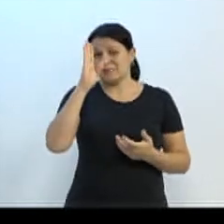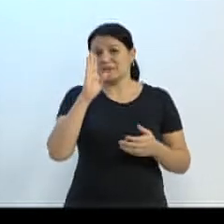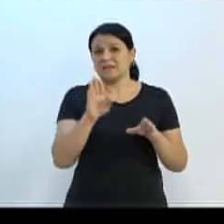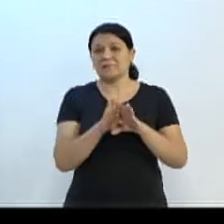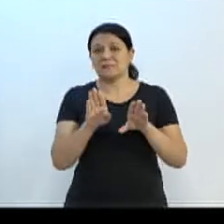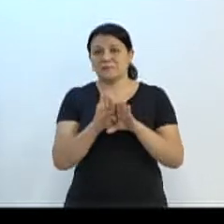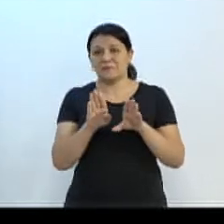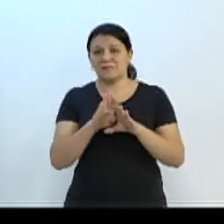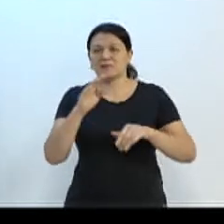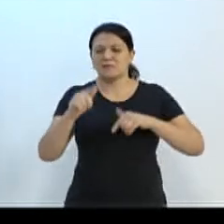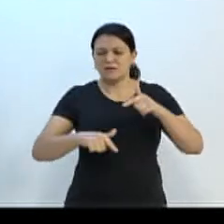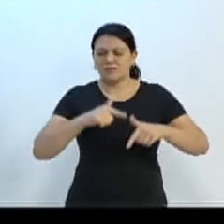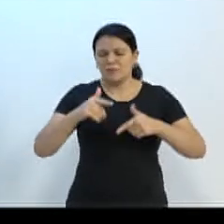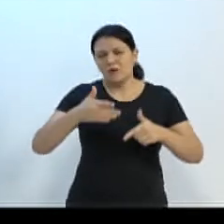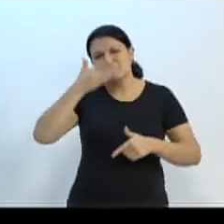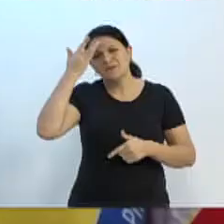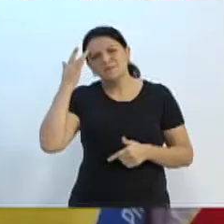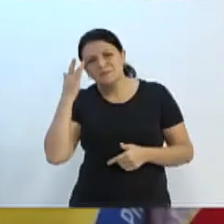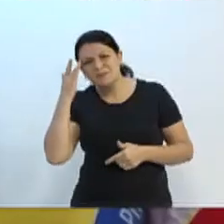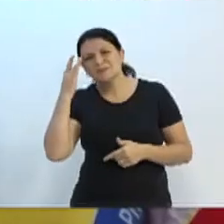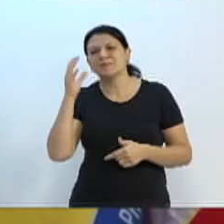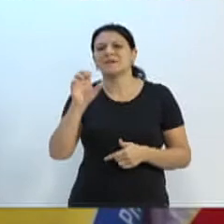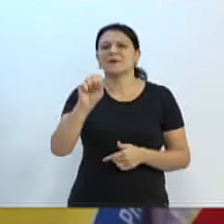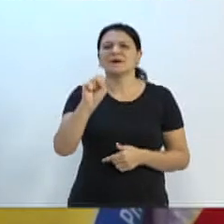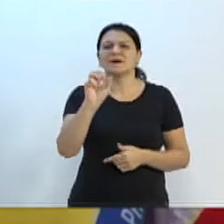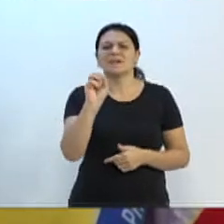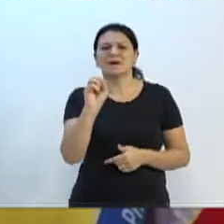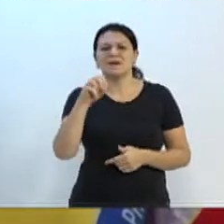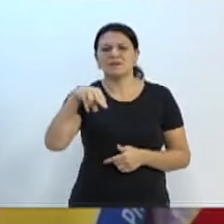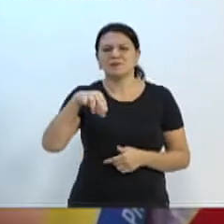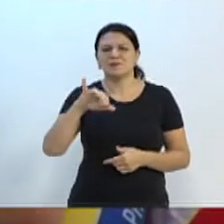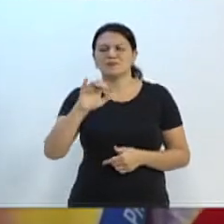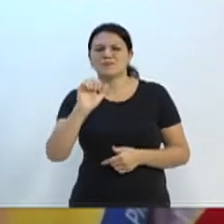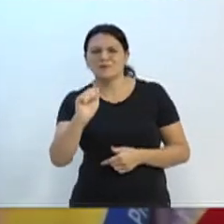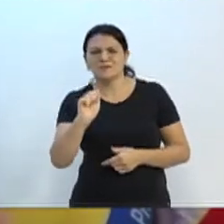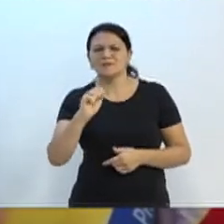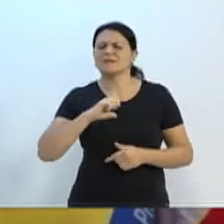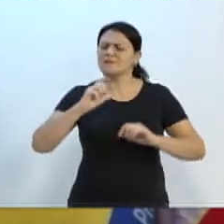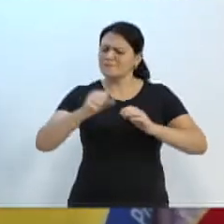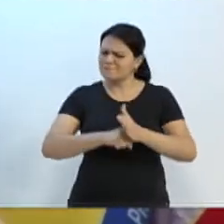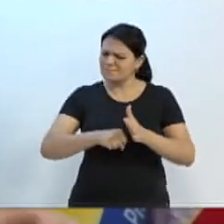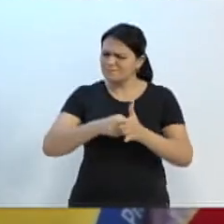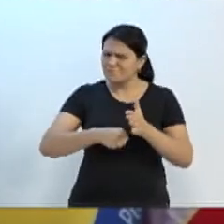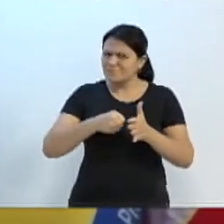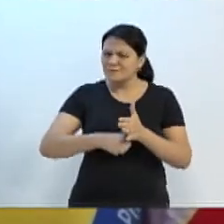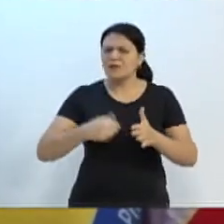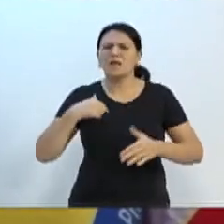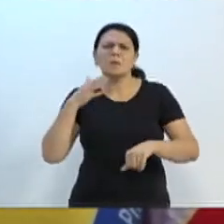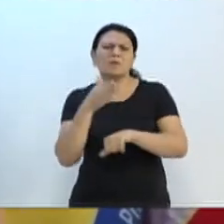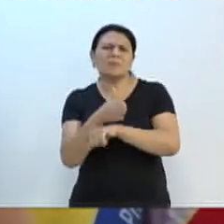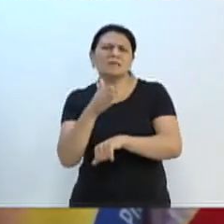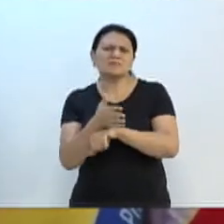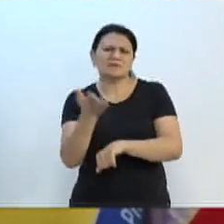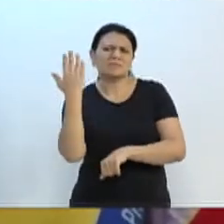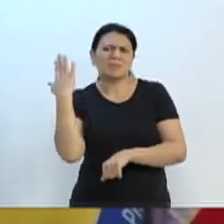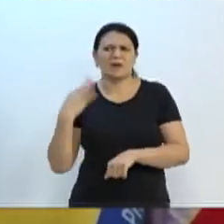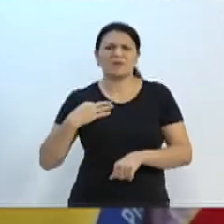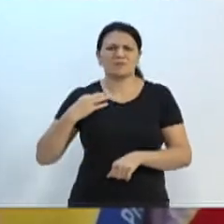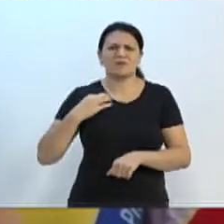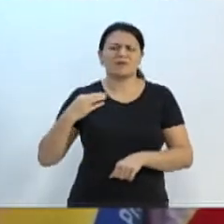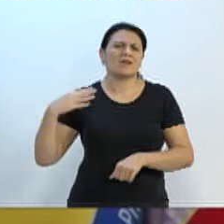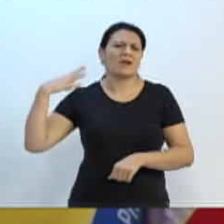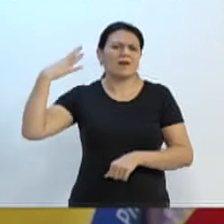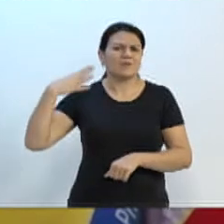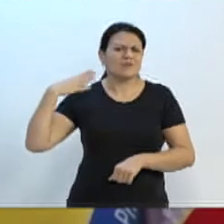trabalho das pessoas, a Sueli Amaral, que teve uma luta muito grande na questão do Parcão, e eu participei, na época, voluntariamente, como advogado